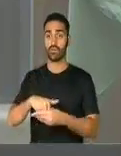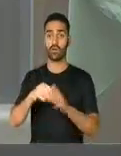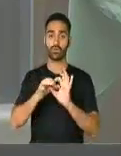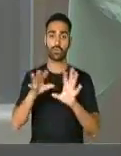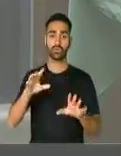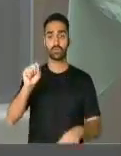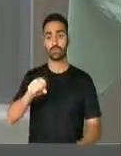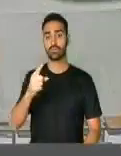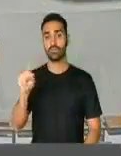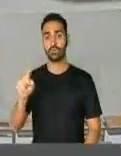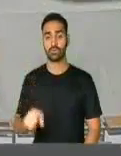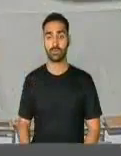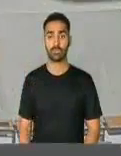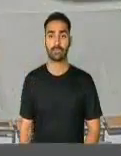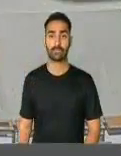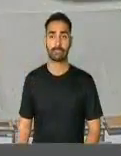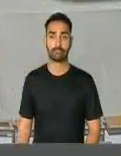não muito obrigado